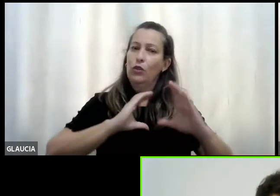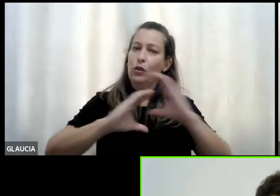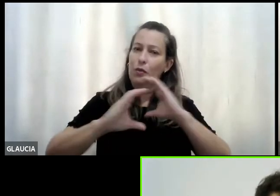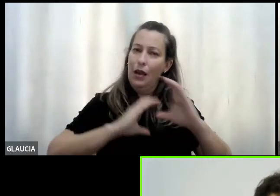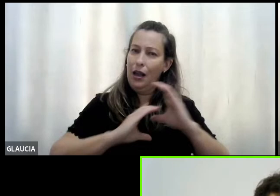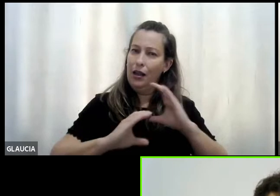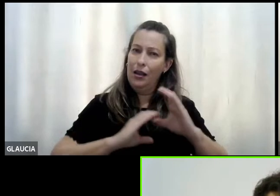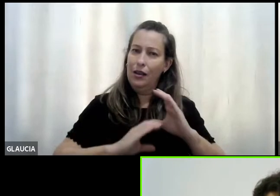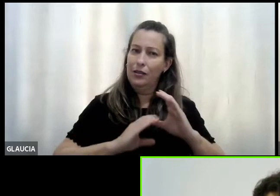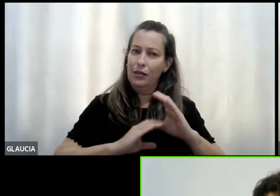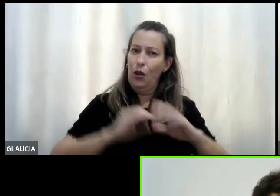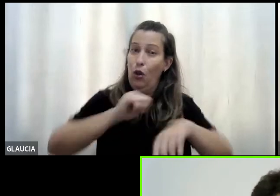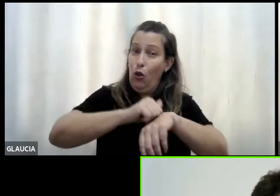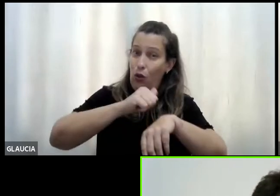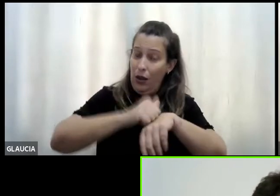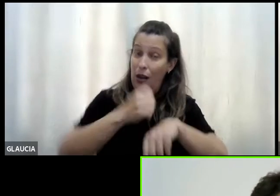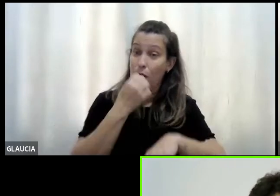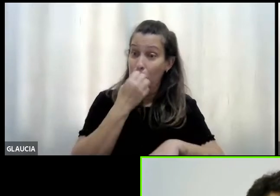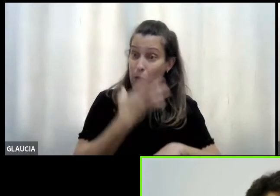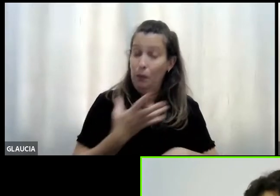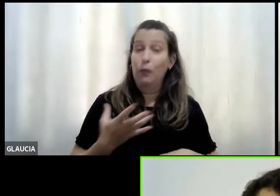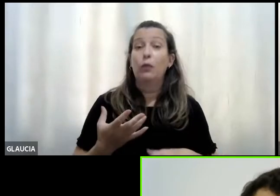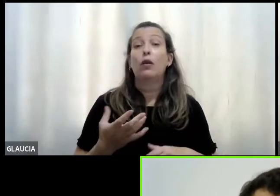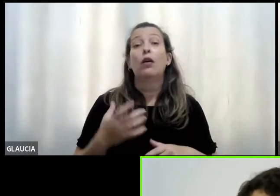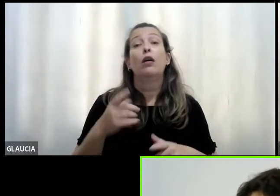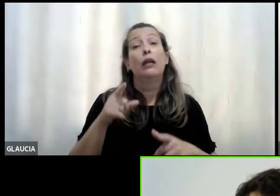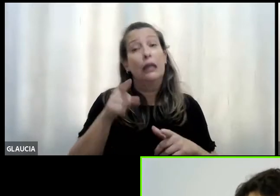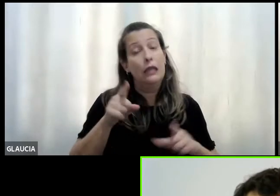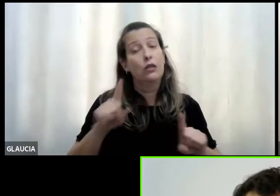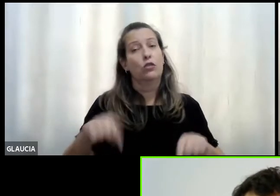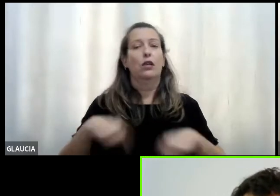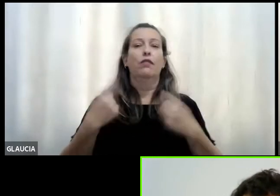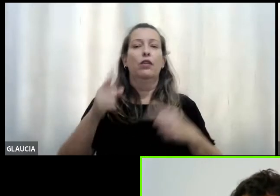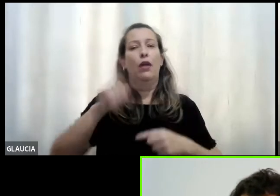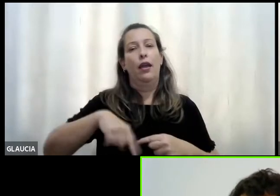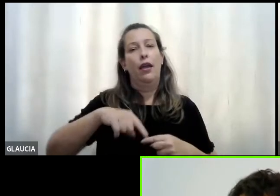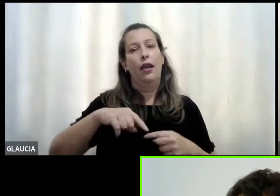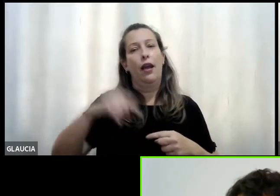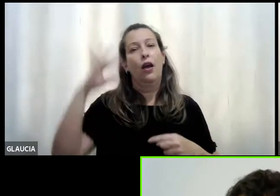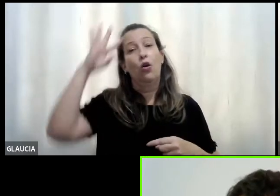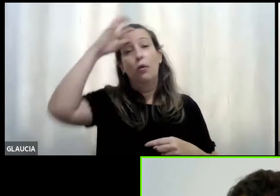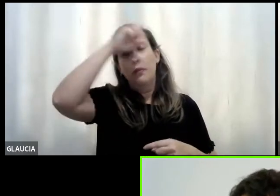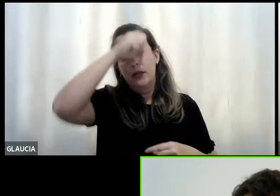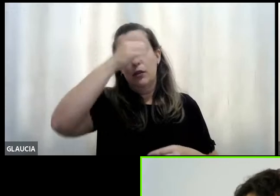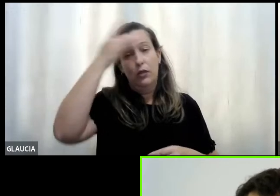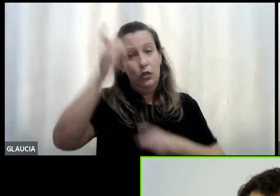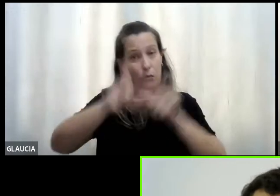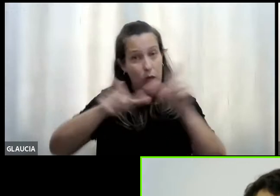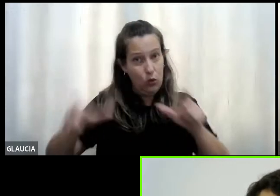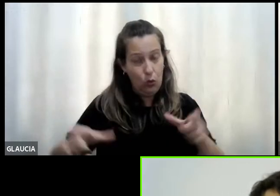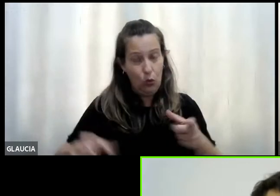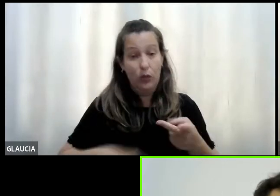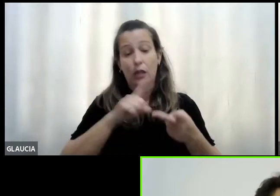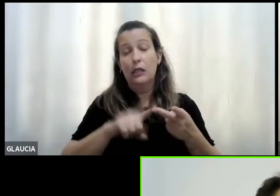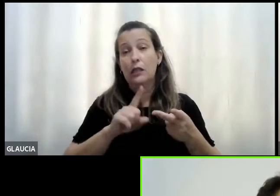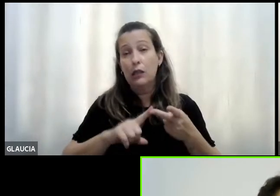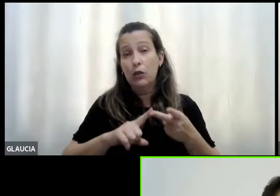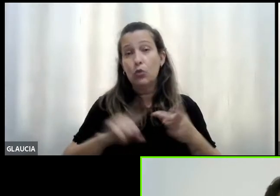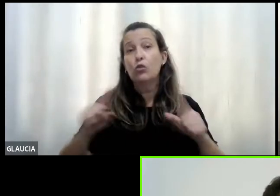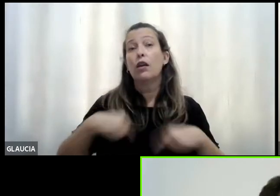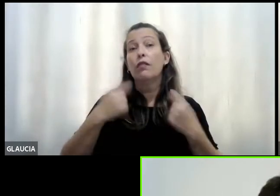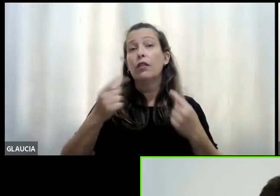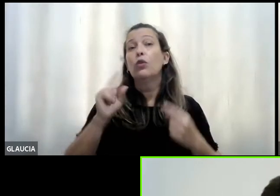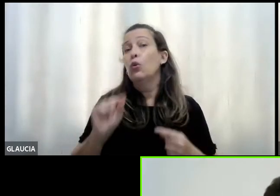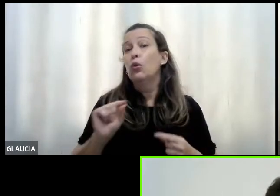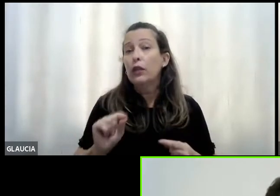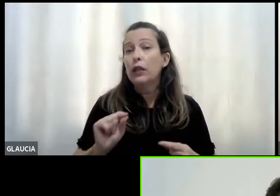esse desafio, que é a compreensão das pessoas, e com outro desafio, que é o fato de que o conteúdo ele não é factual. Então, assim, a gente não tem...